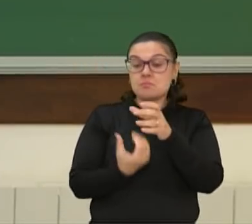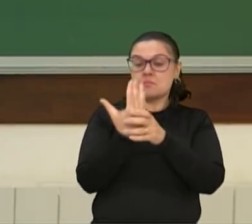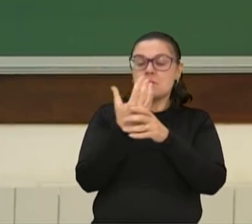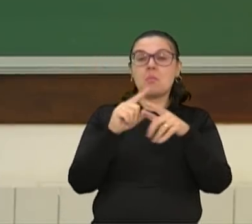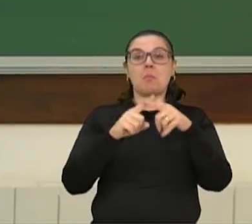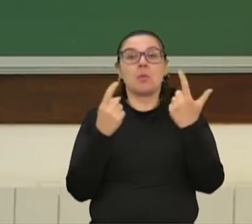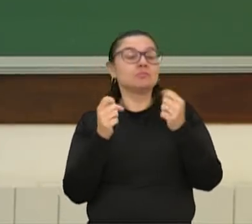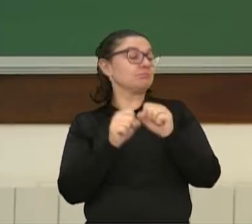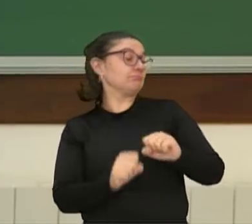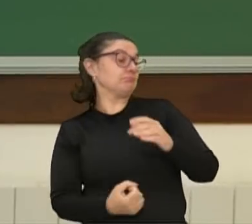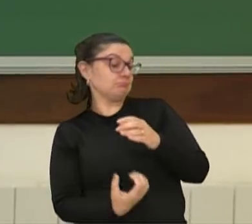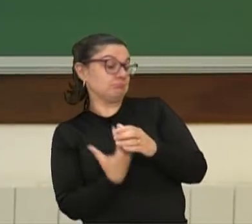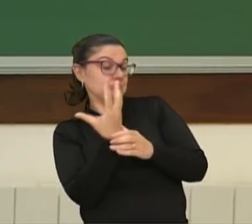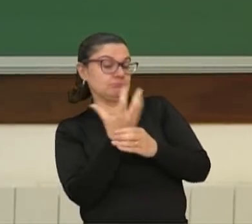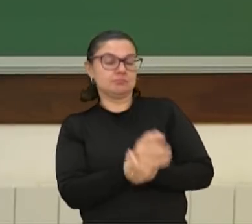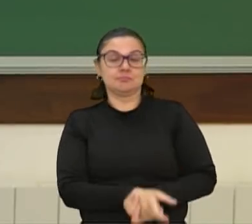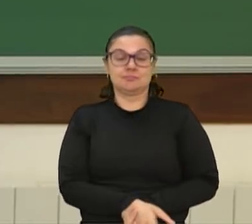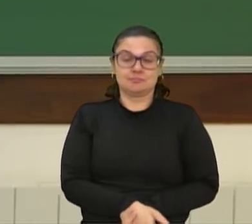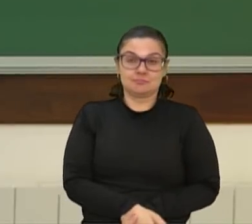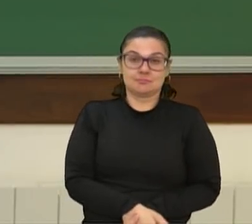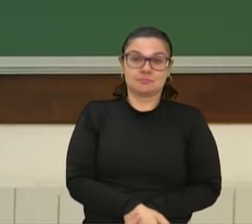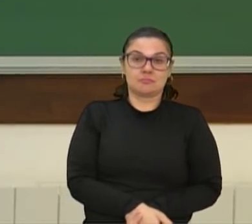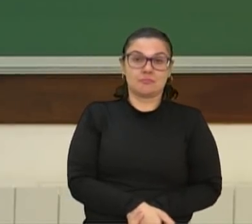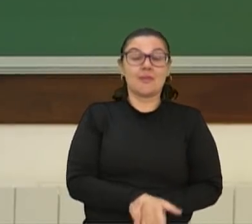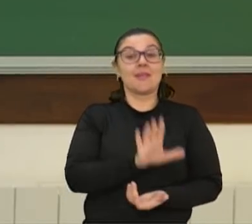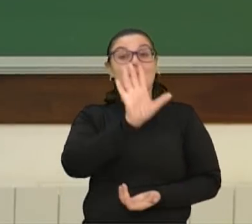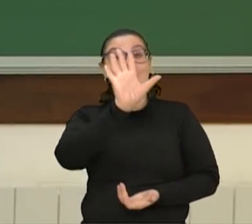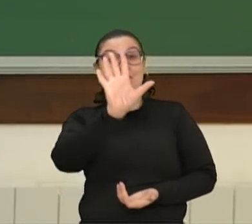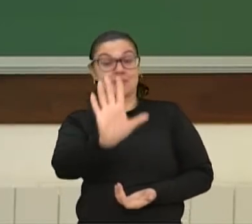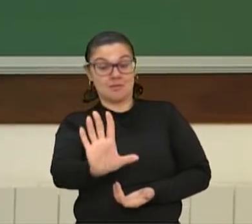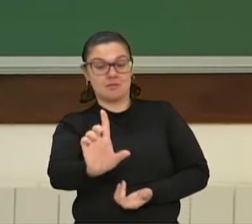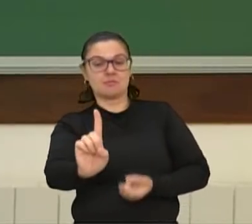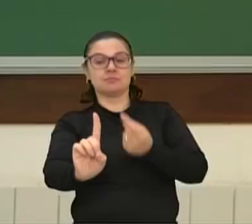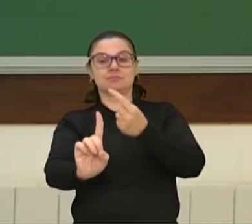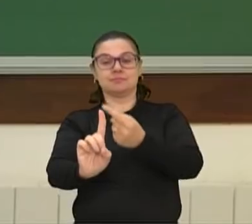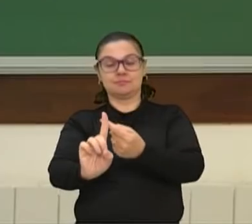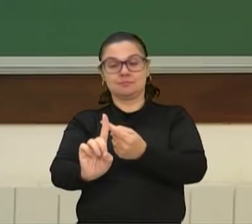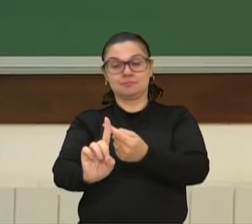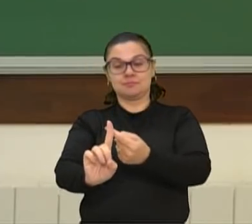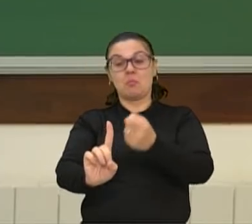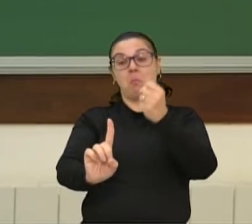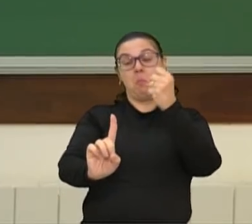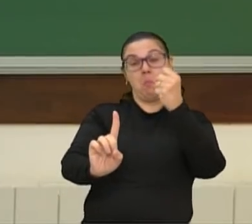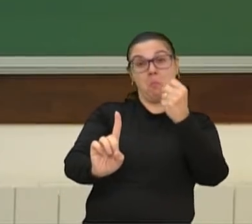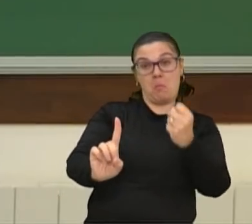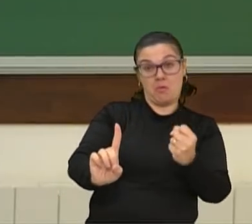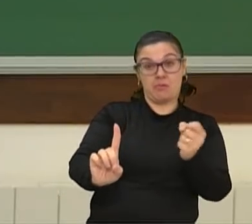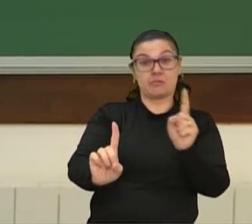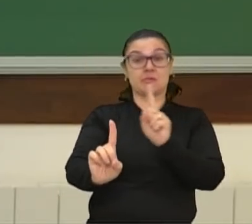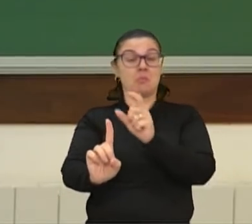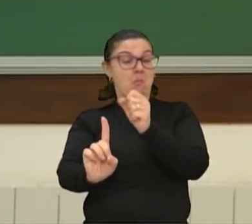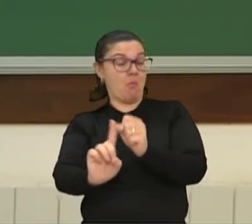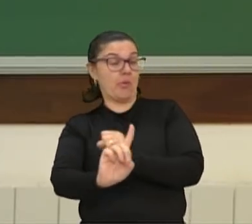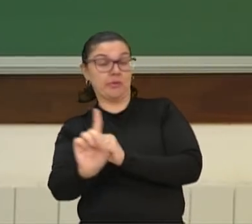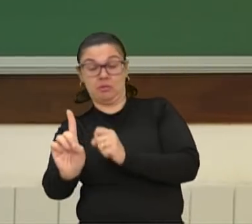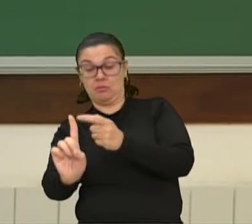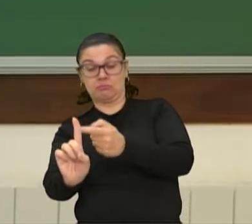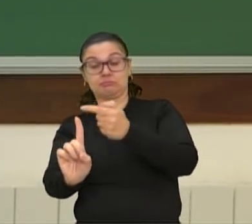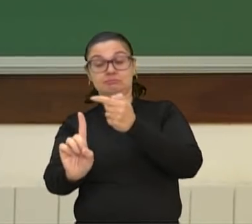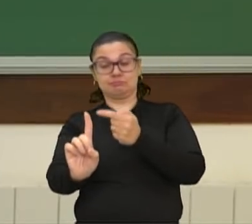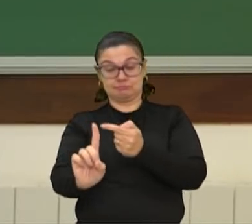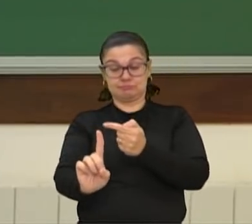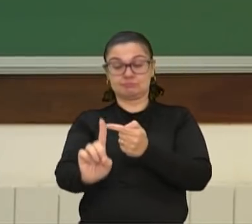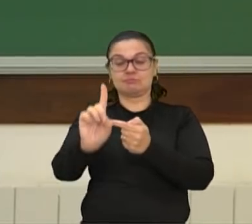não existir. E aí nessa retomada de pode existir, mas poderia não